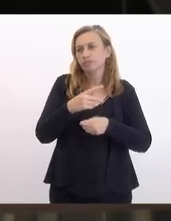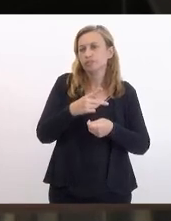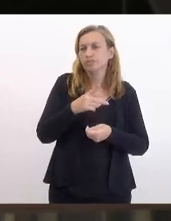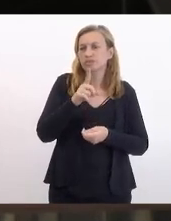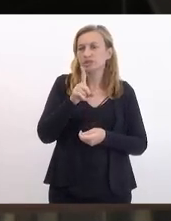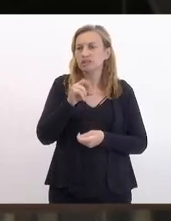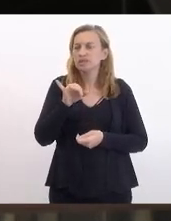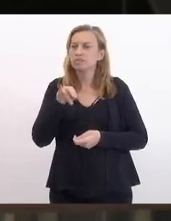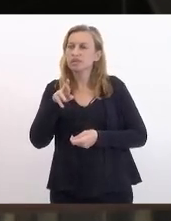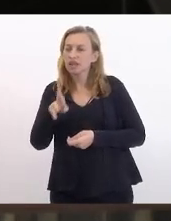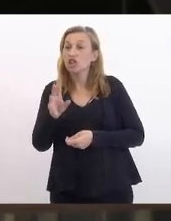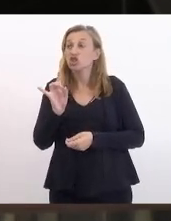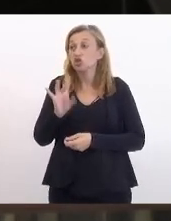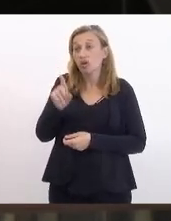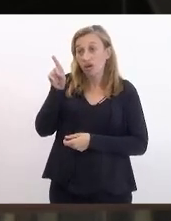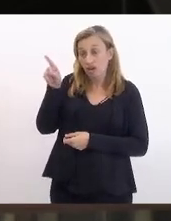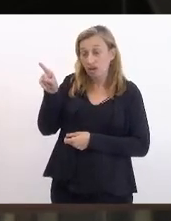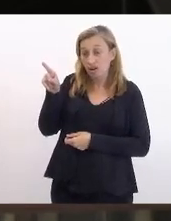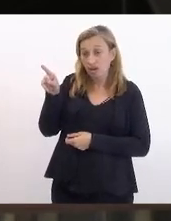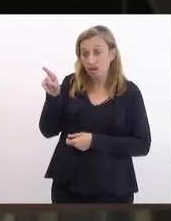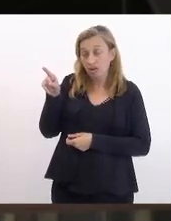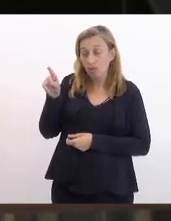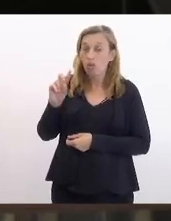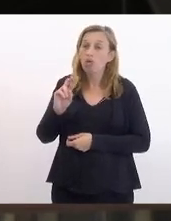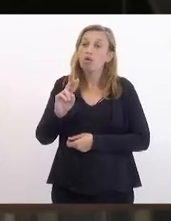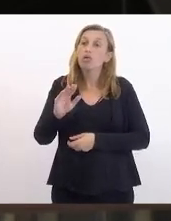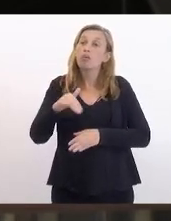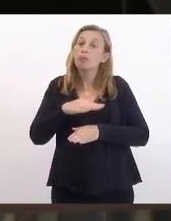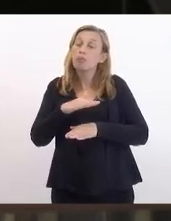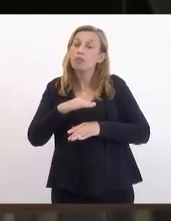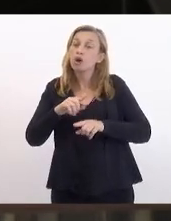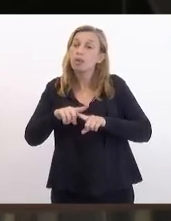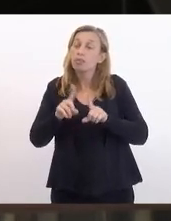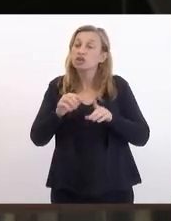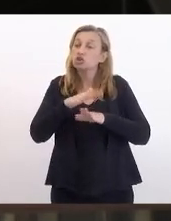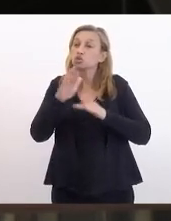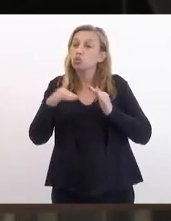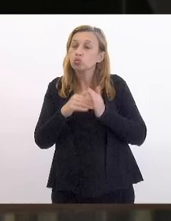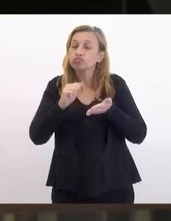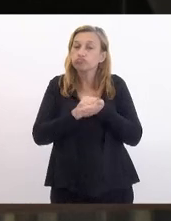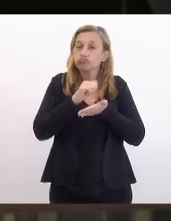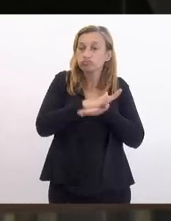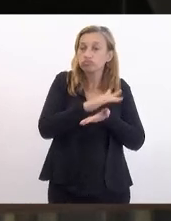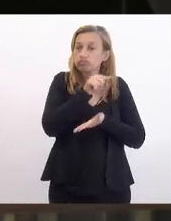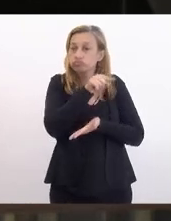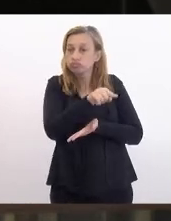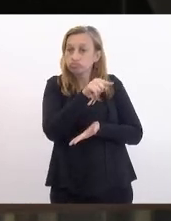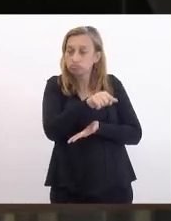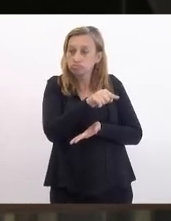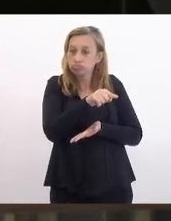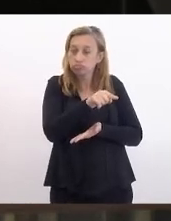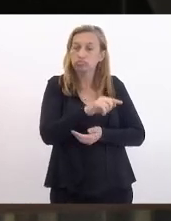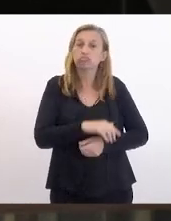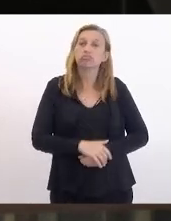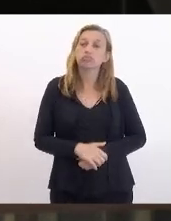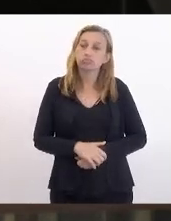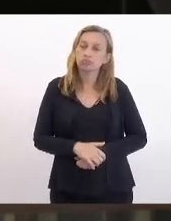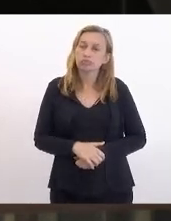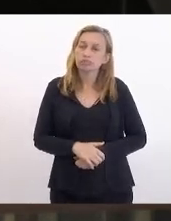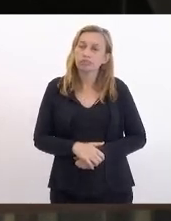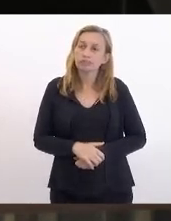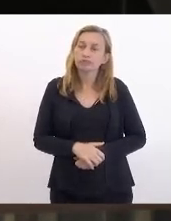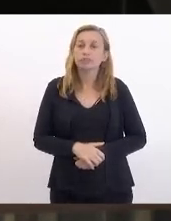talvez só ele é mas todos se estivessem sido demitido até a data de hoje